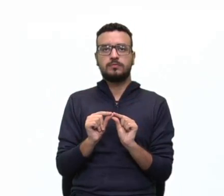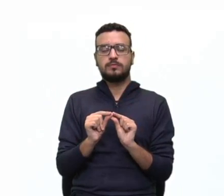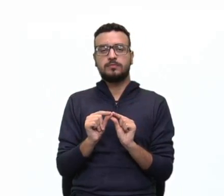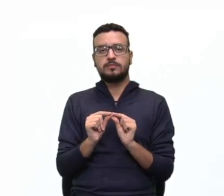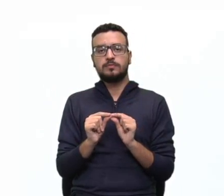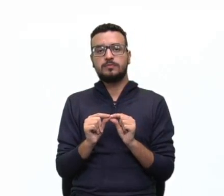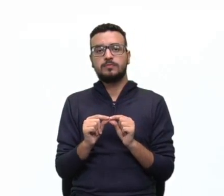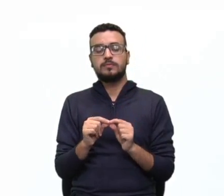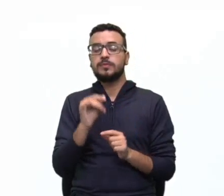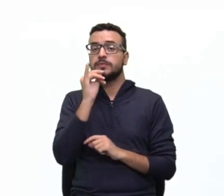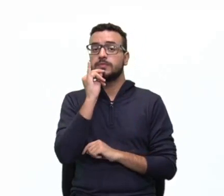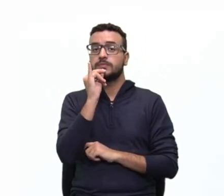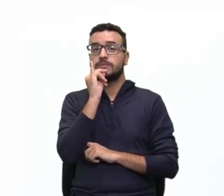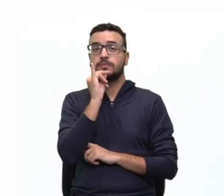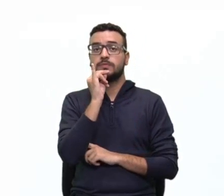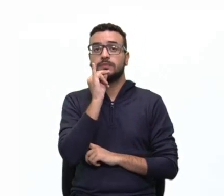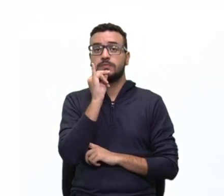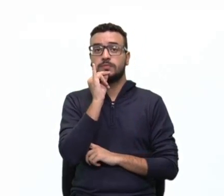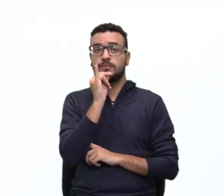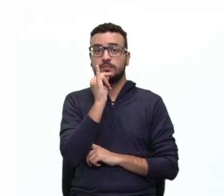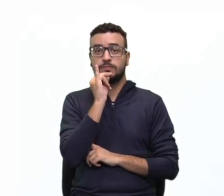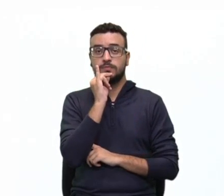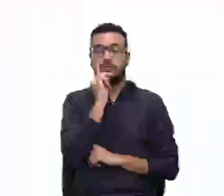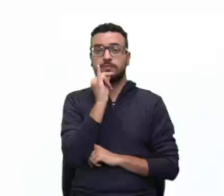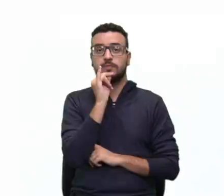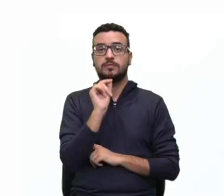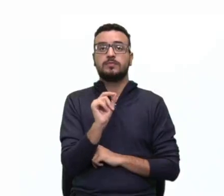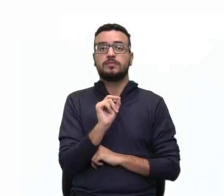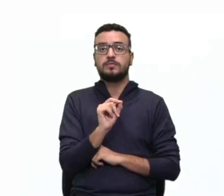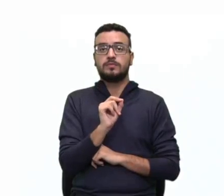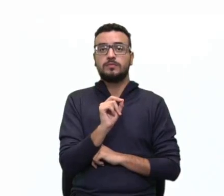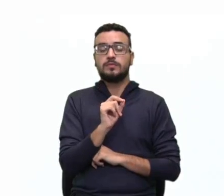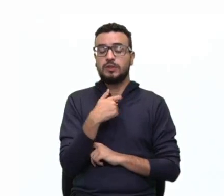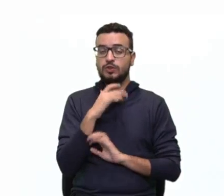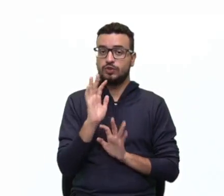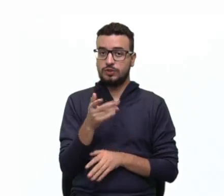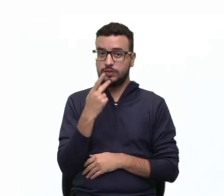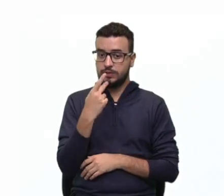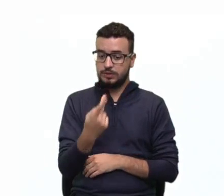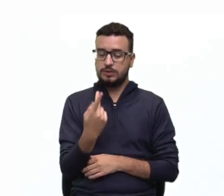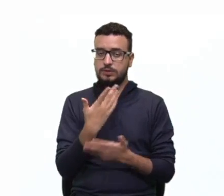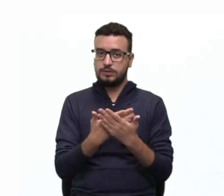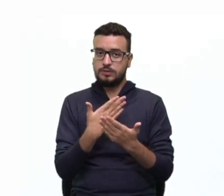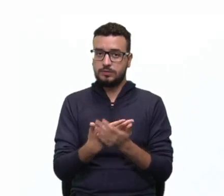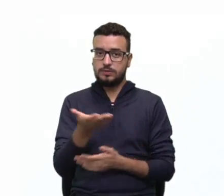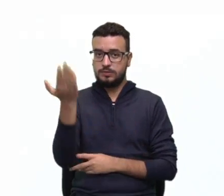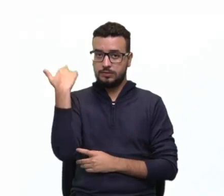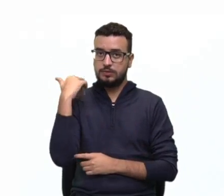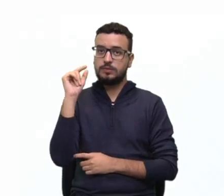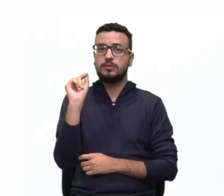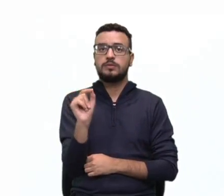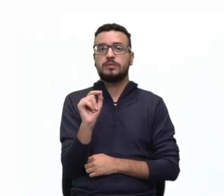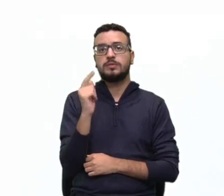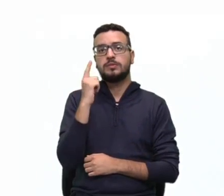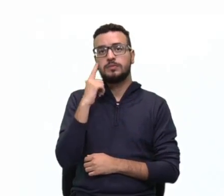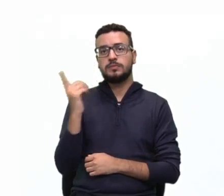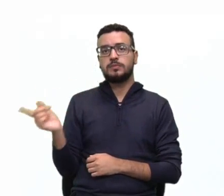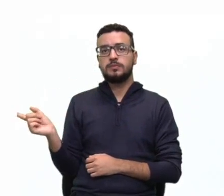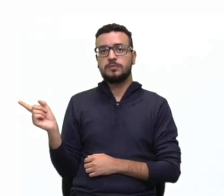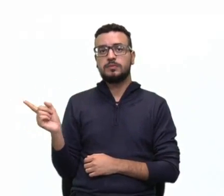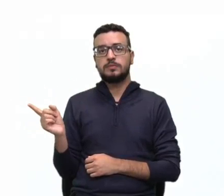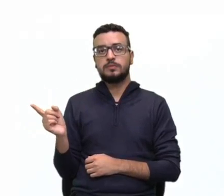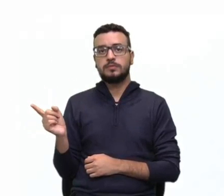sínfise. E um exemplo de articulação do tipo sínfise, e eu já falei para vocês na aula passada também, é a sínfise